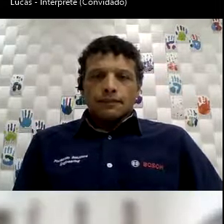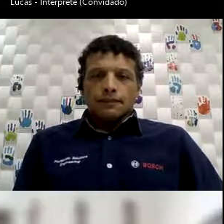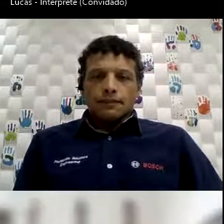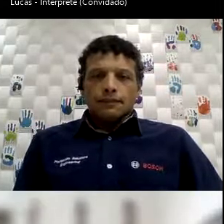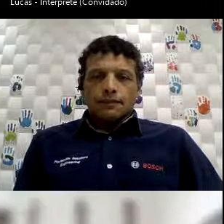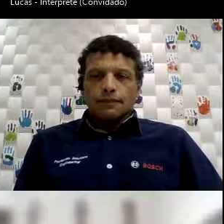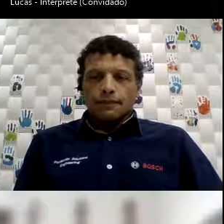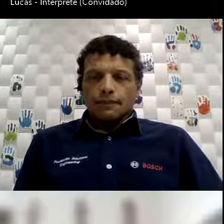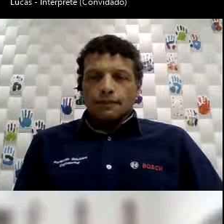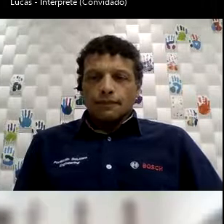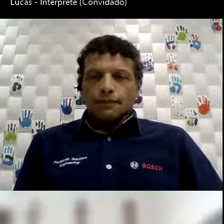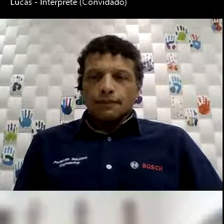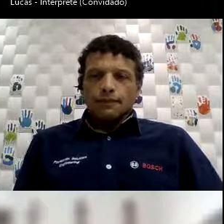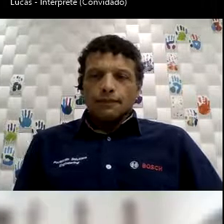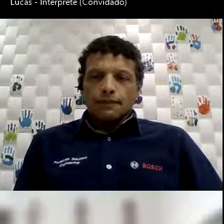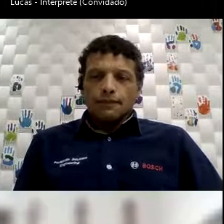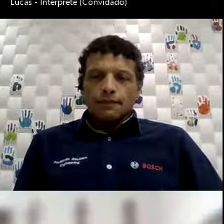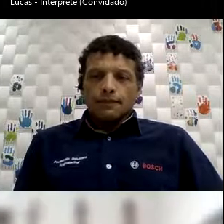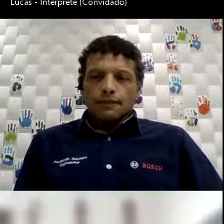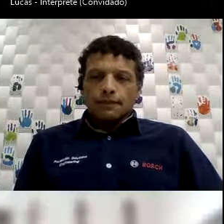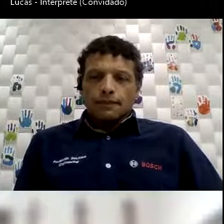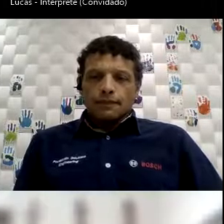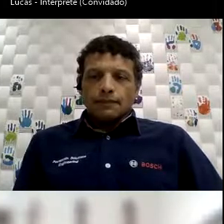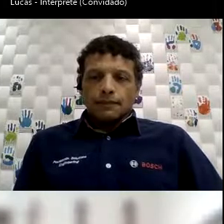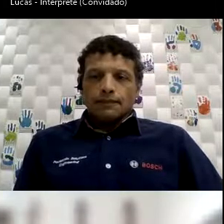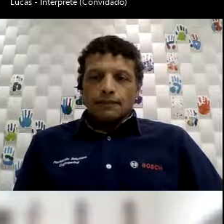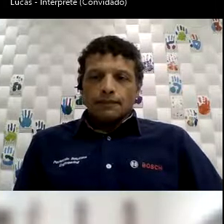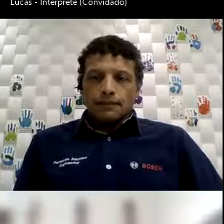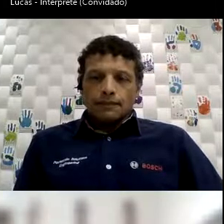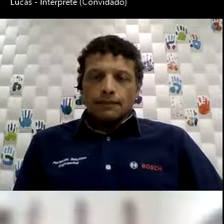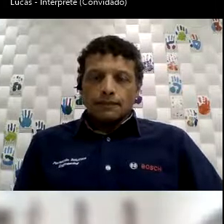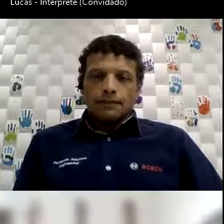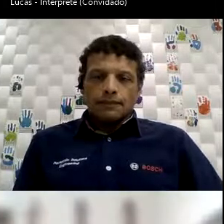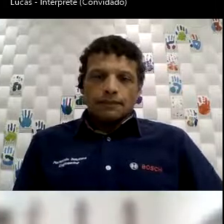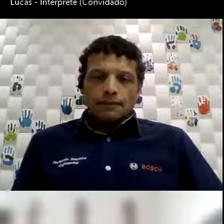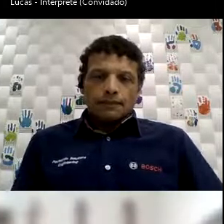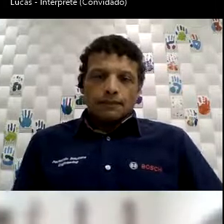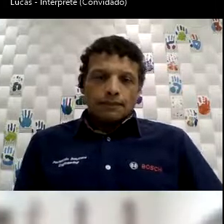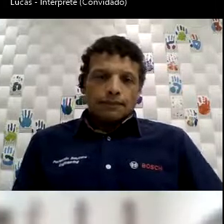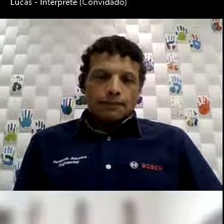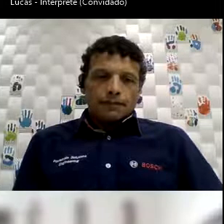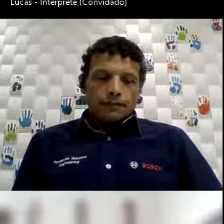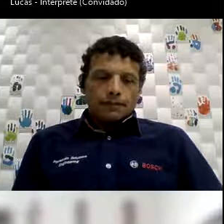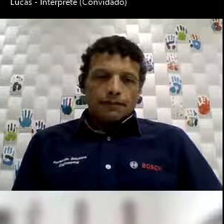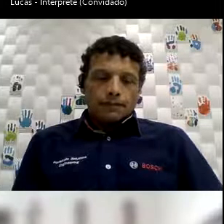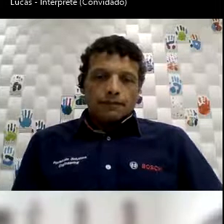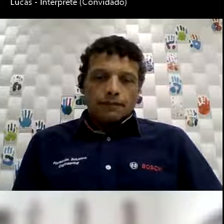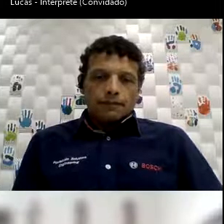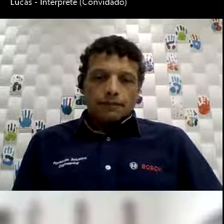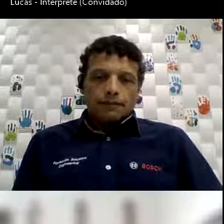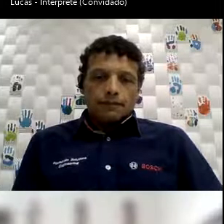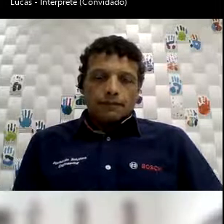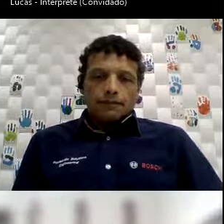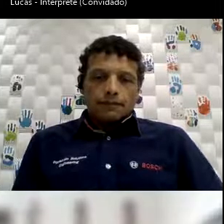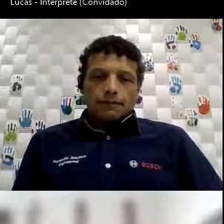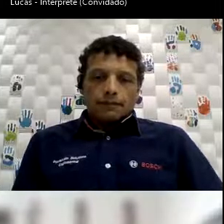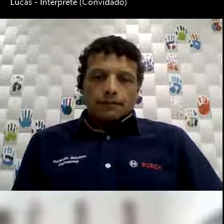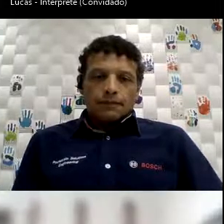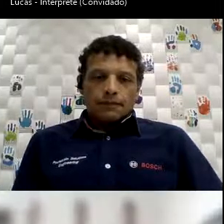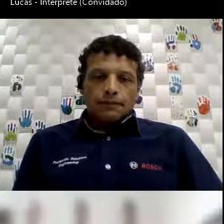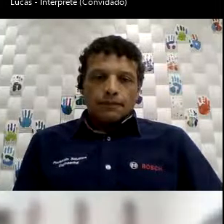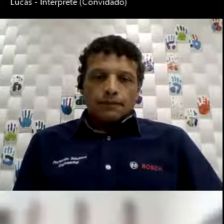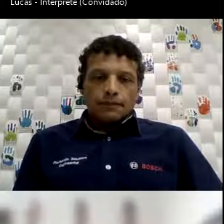mas também de onde estão as nossas vagas. Ali, se vocês olharem, a gente tem dois tipos de vaga, né? Programa de estágio Curitiba, que aí sim são as vagas do